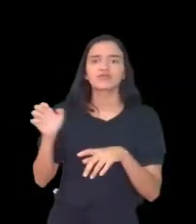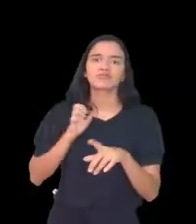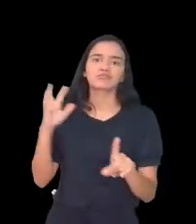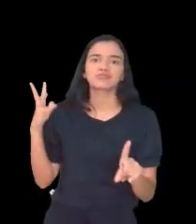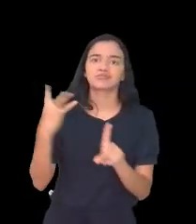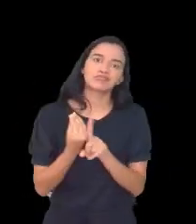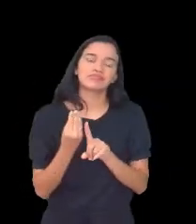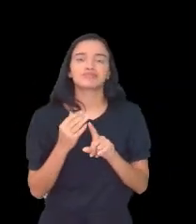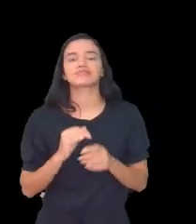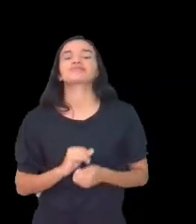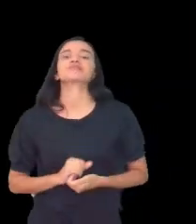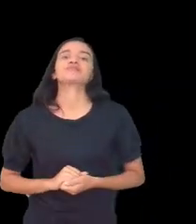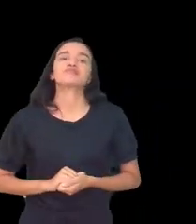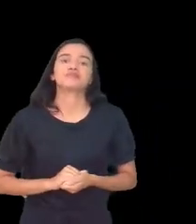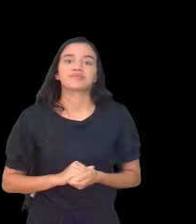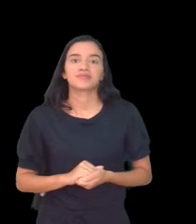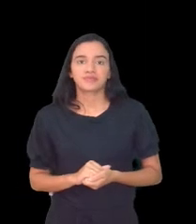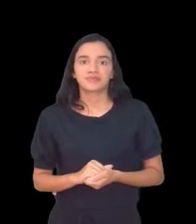artesanato.